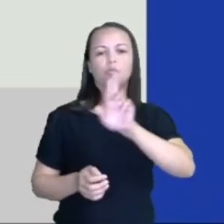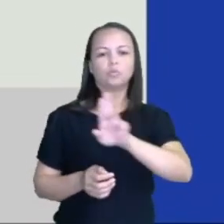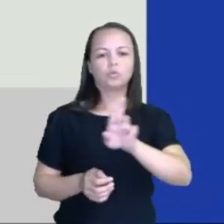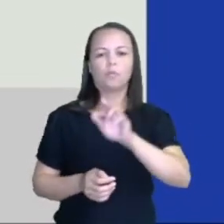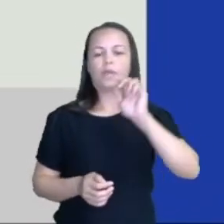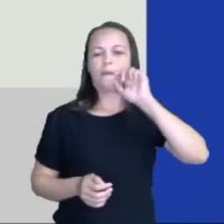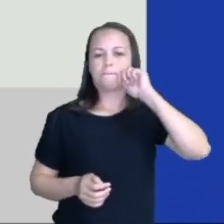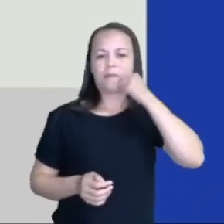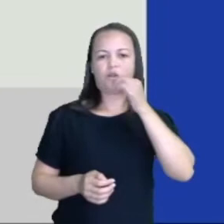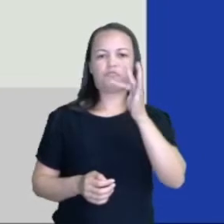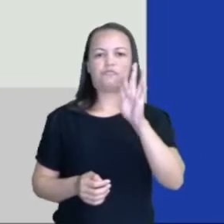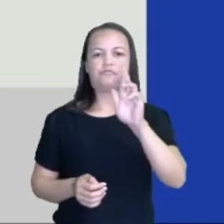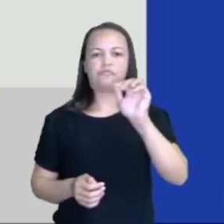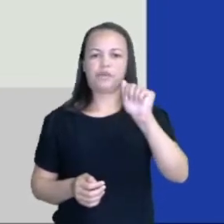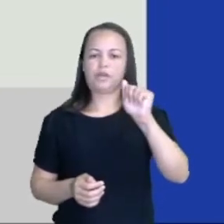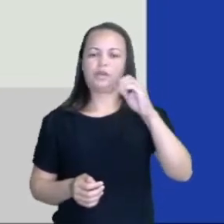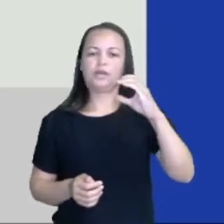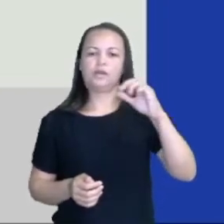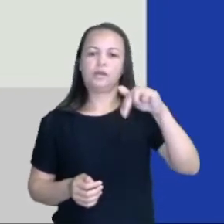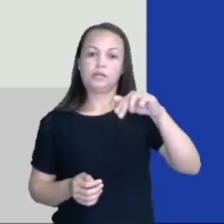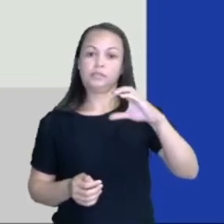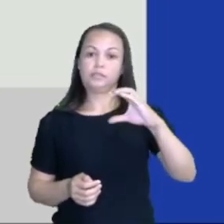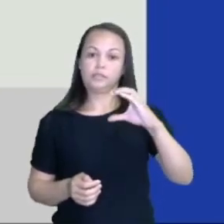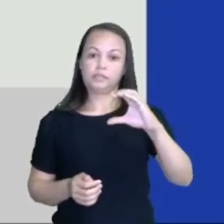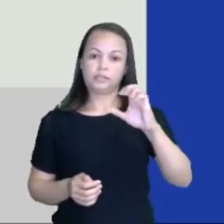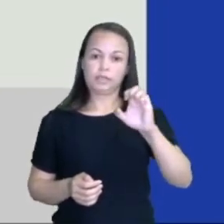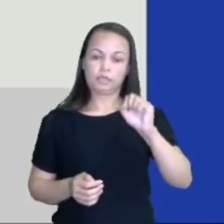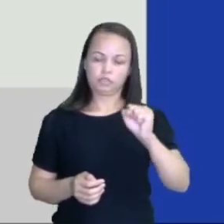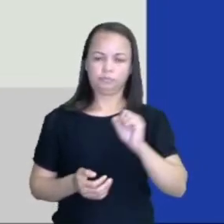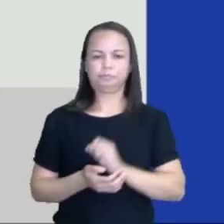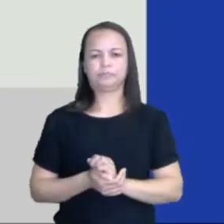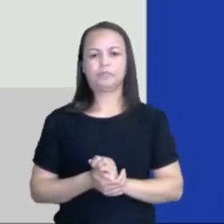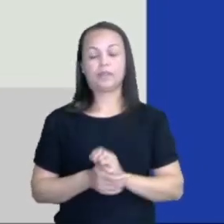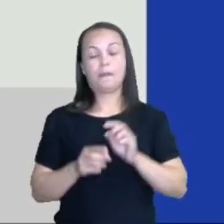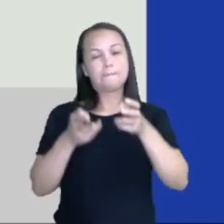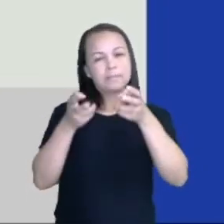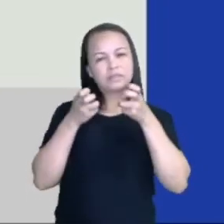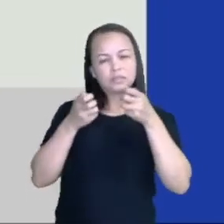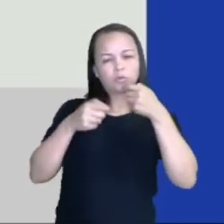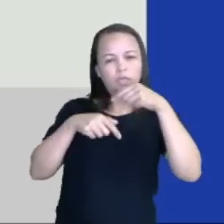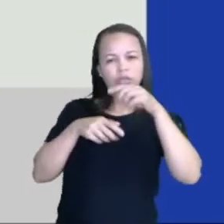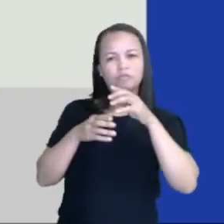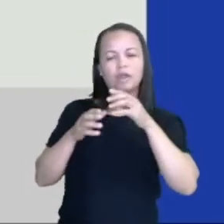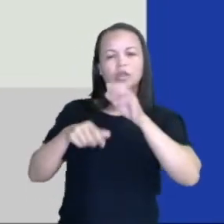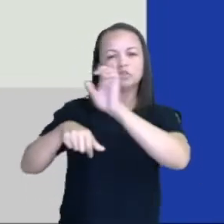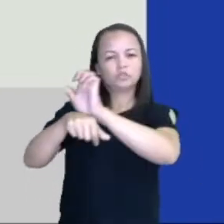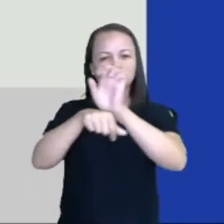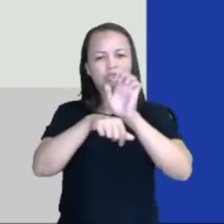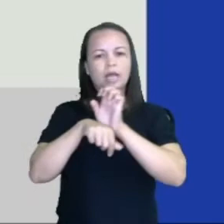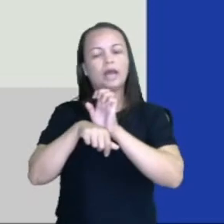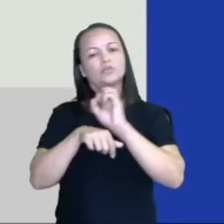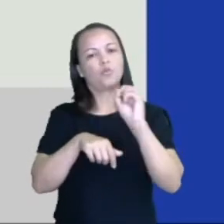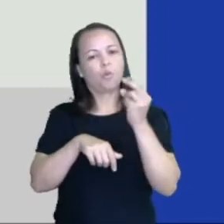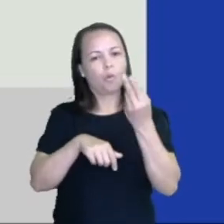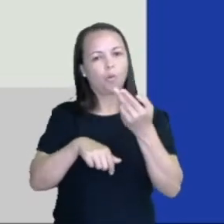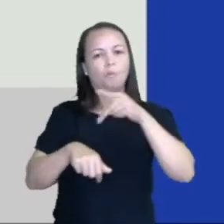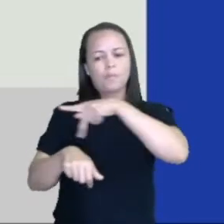que esse alimento, esse pão, quando ele chega em outros estados brasileiros e até em outros